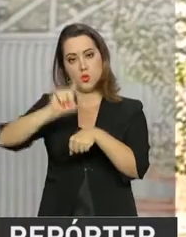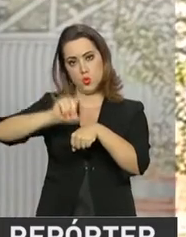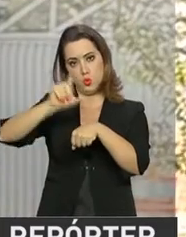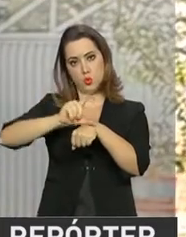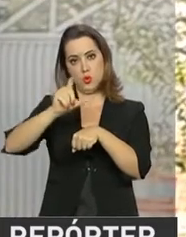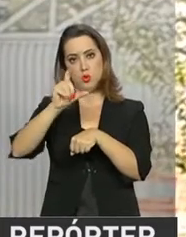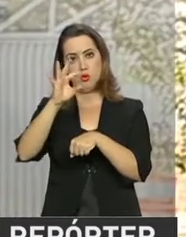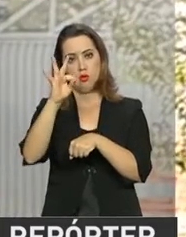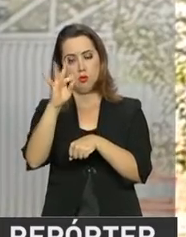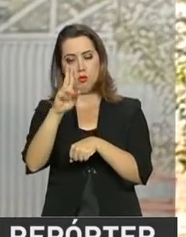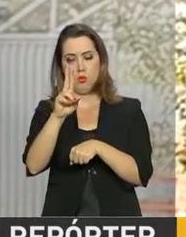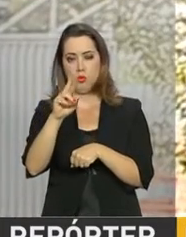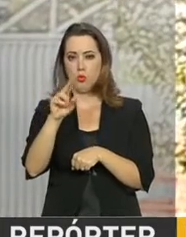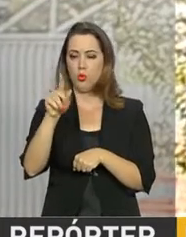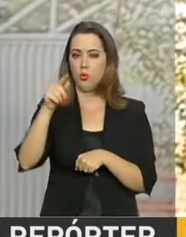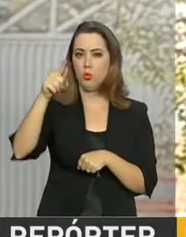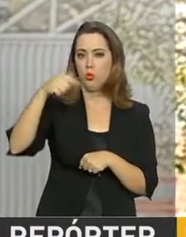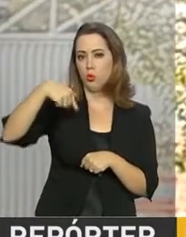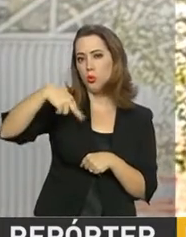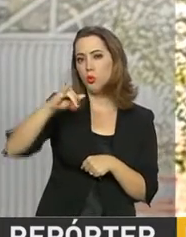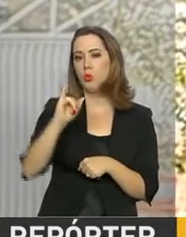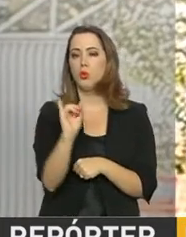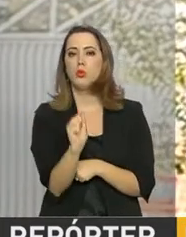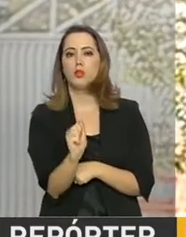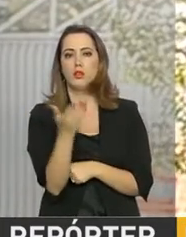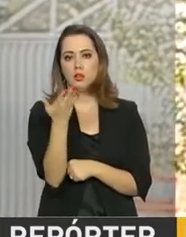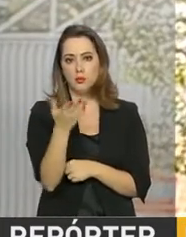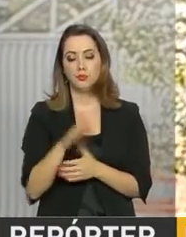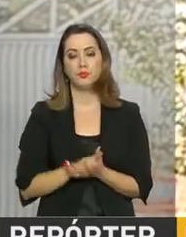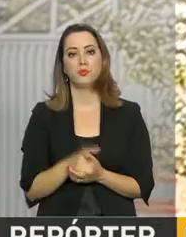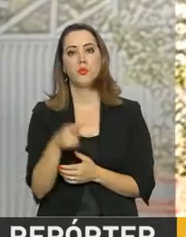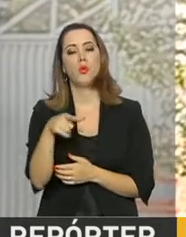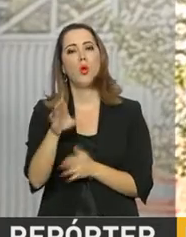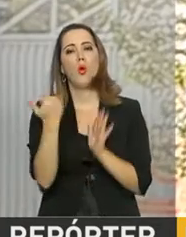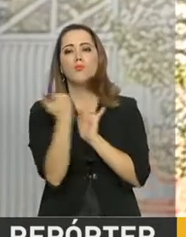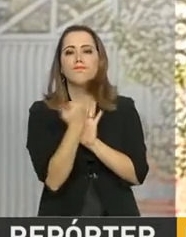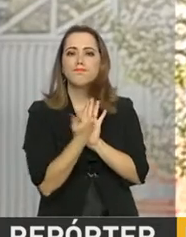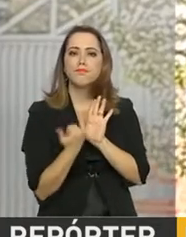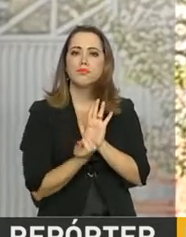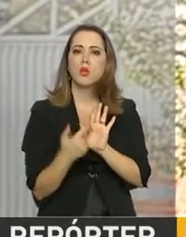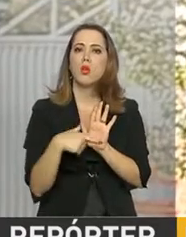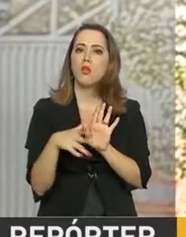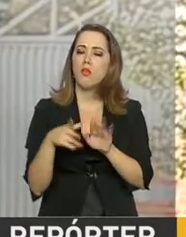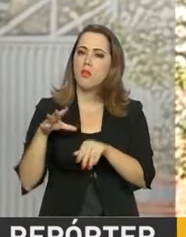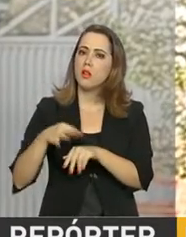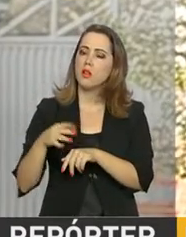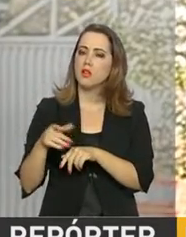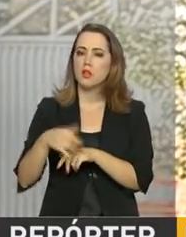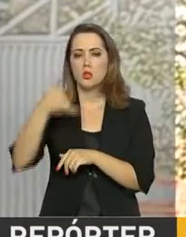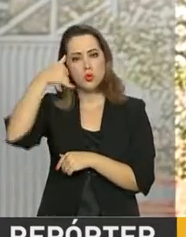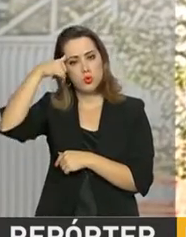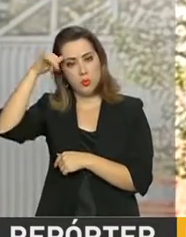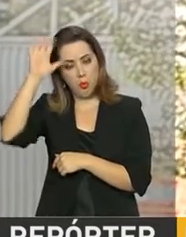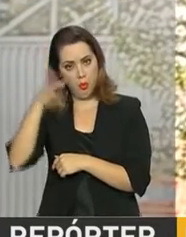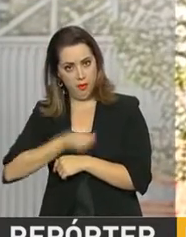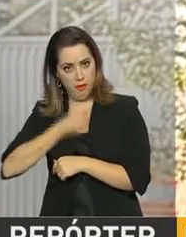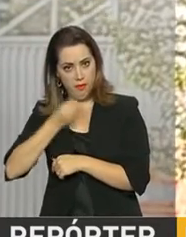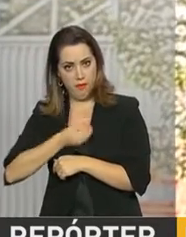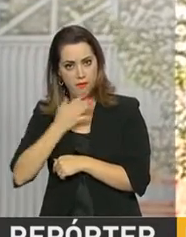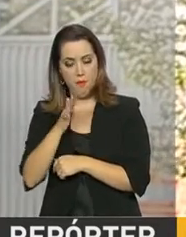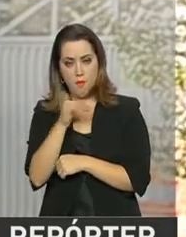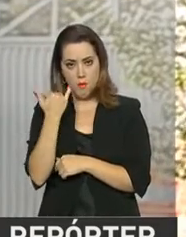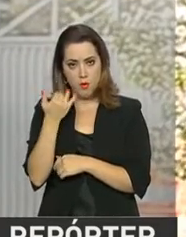o protocolo sanitário que trata especificamente da venda de bovinos para abate imediato foi assinado na última segunda-feira